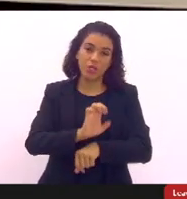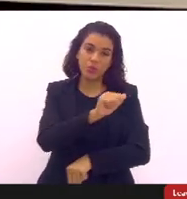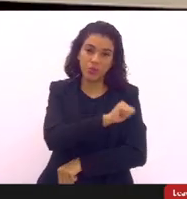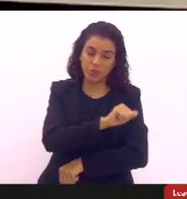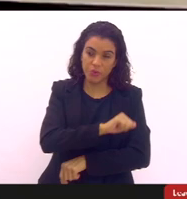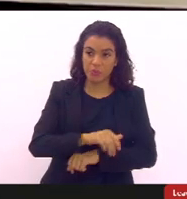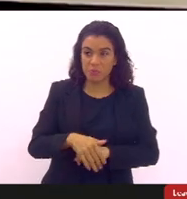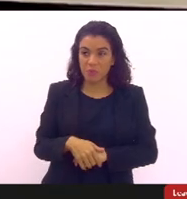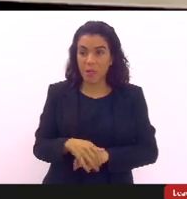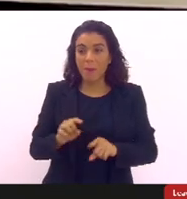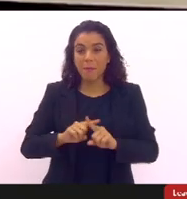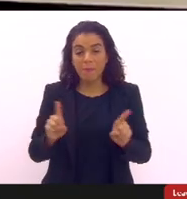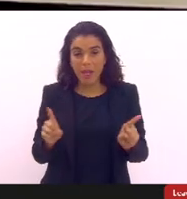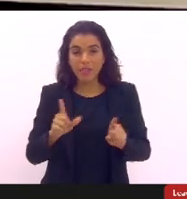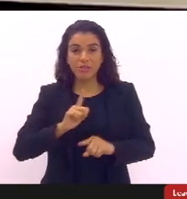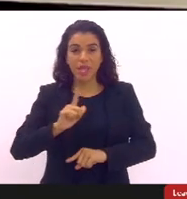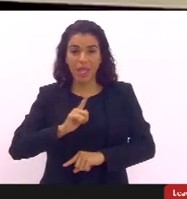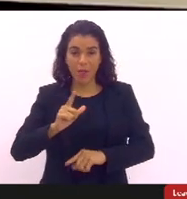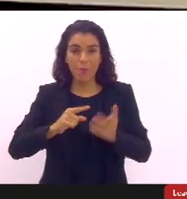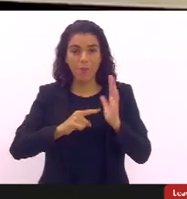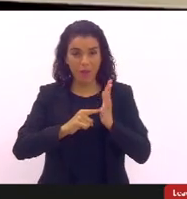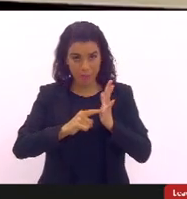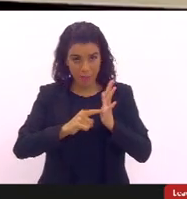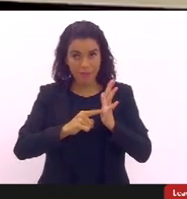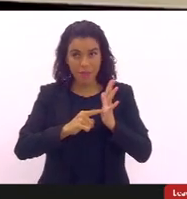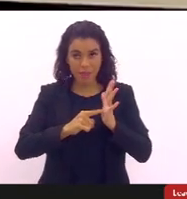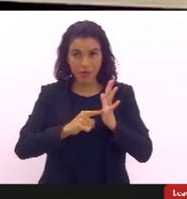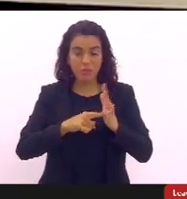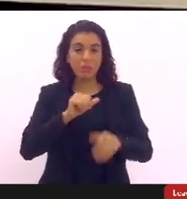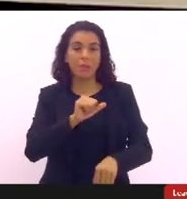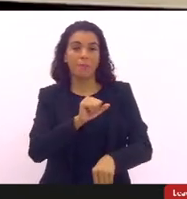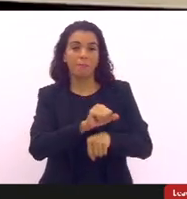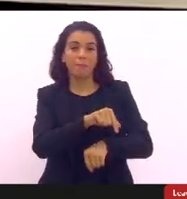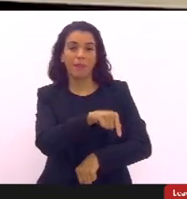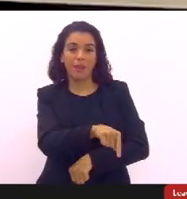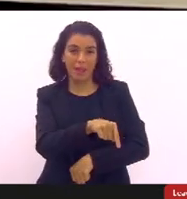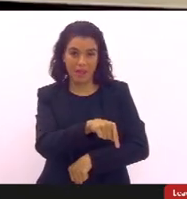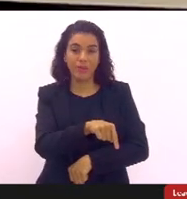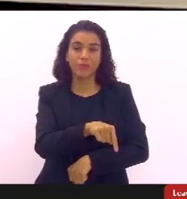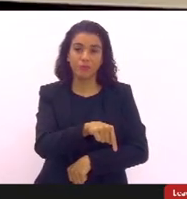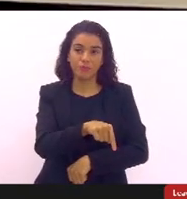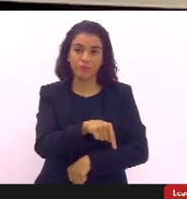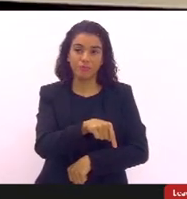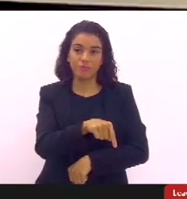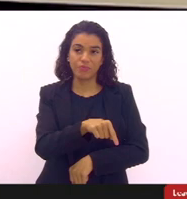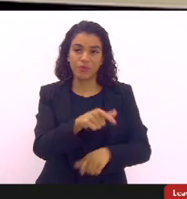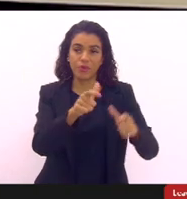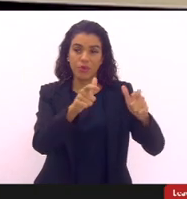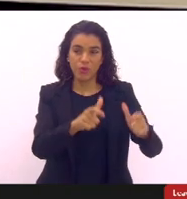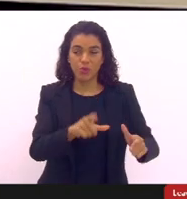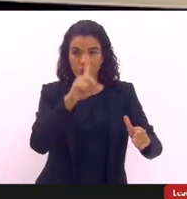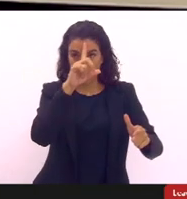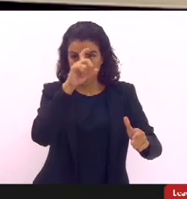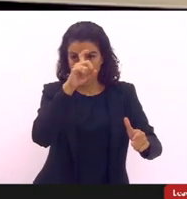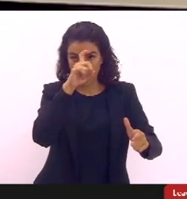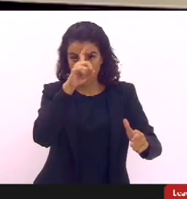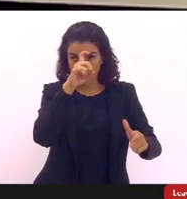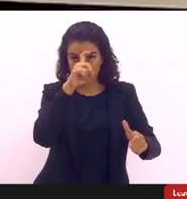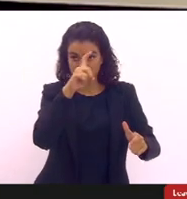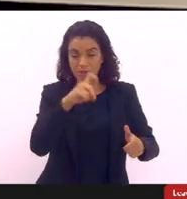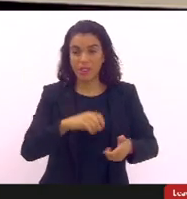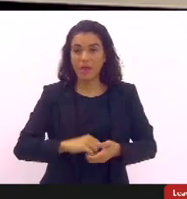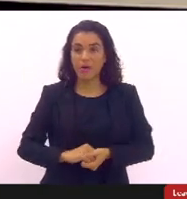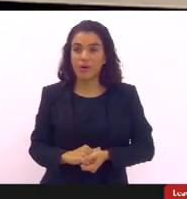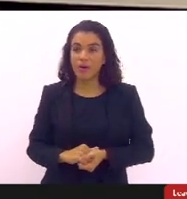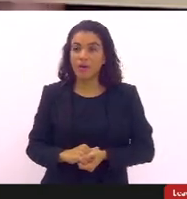deveria. A gente tem um equipamento de raio-x móvel que está parado no pátio do Hospital Sanatório